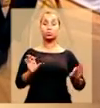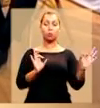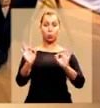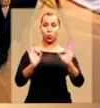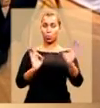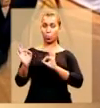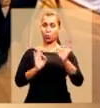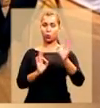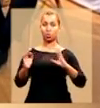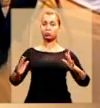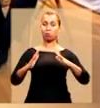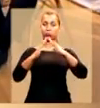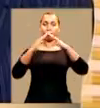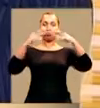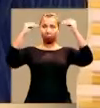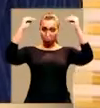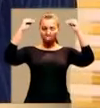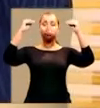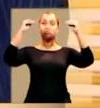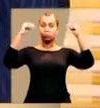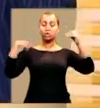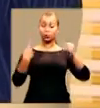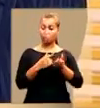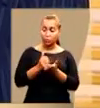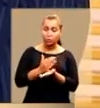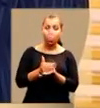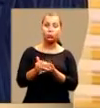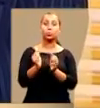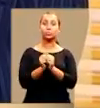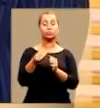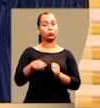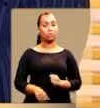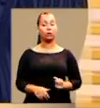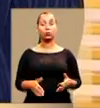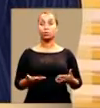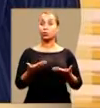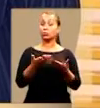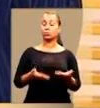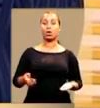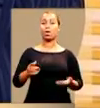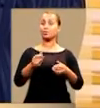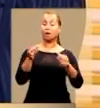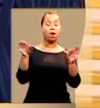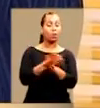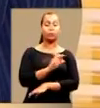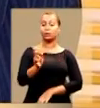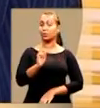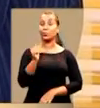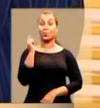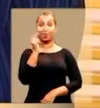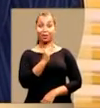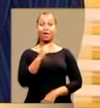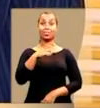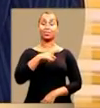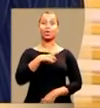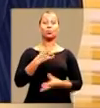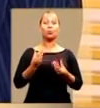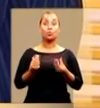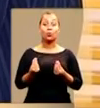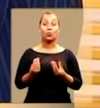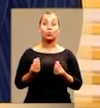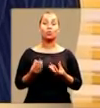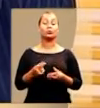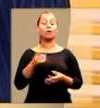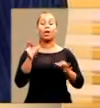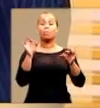lá há mais de 10 anos atrás, que começamos quase junto aqui com a nossa Swift. Então, não terminamos a nossa Swift ainda, onde lá a Matarazzo já